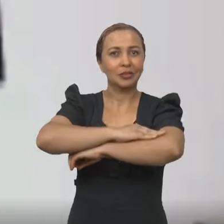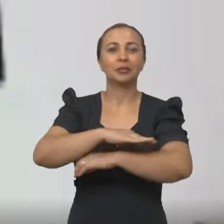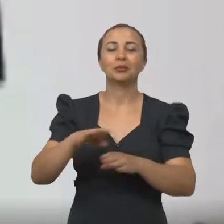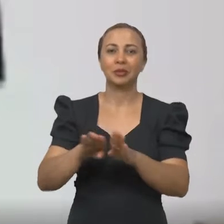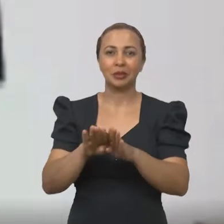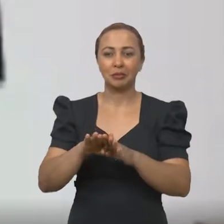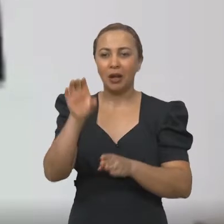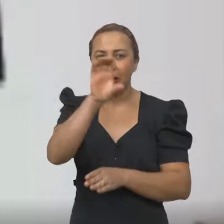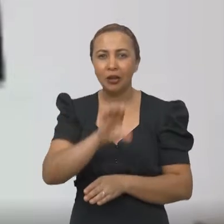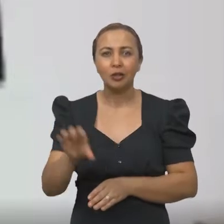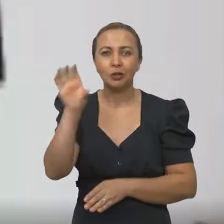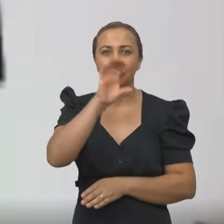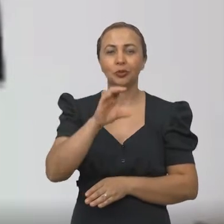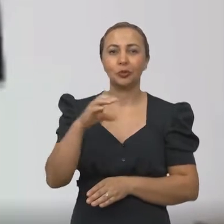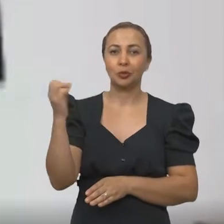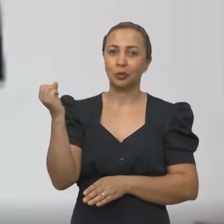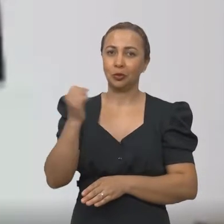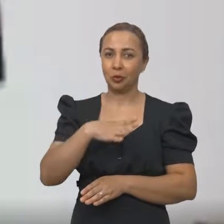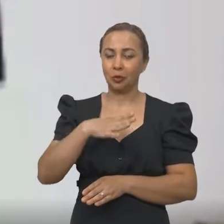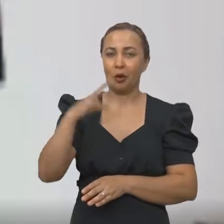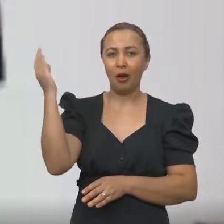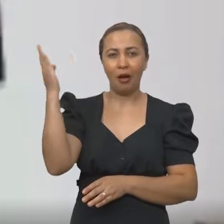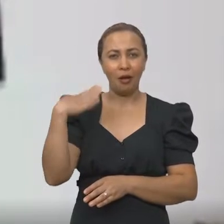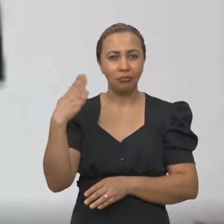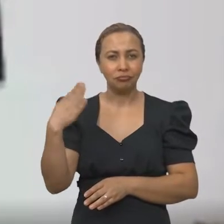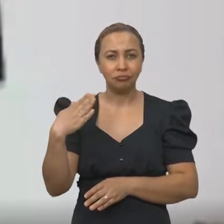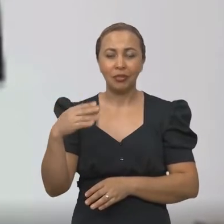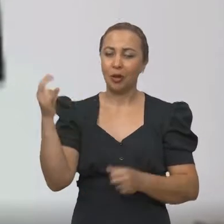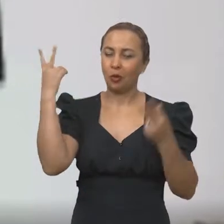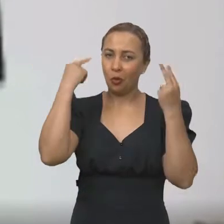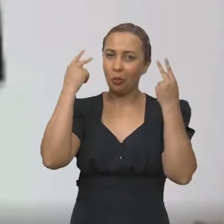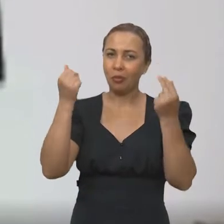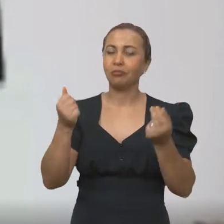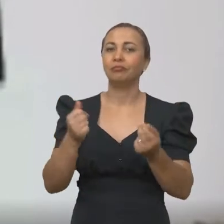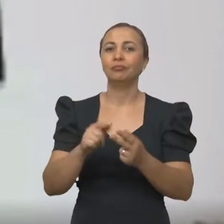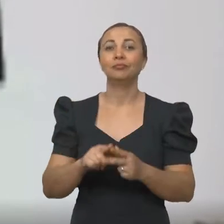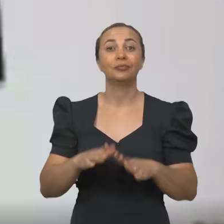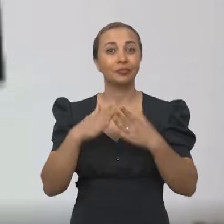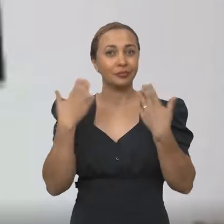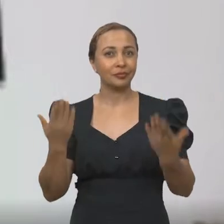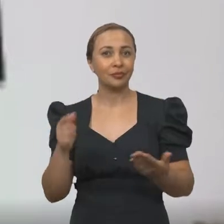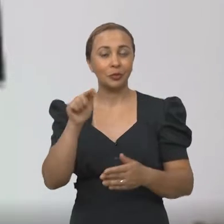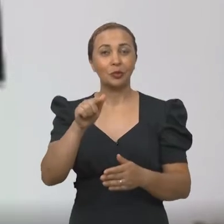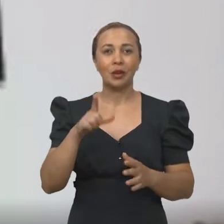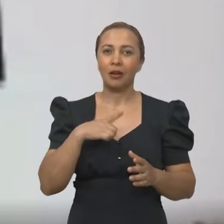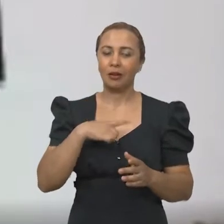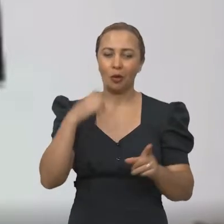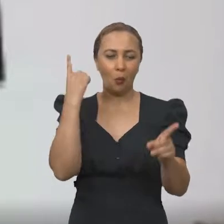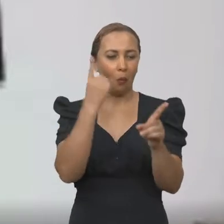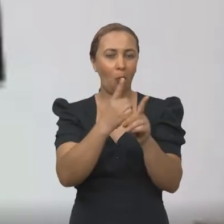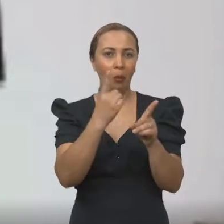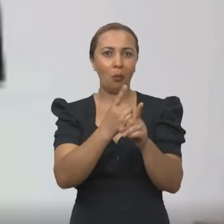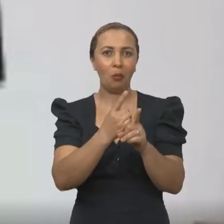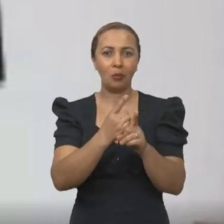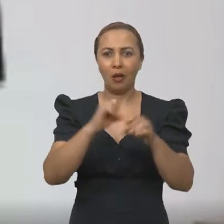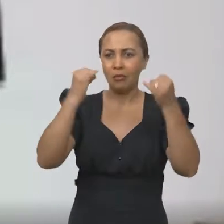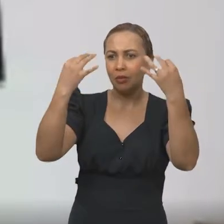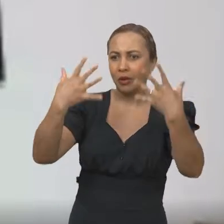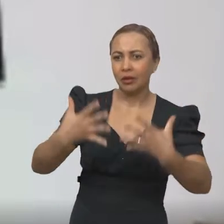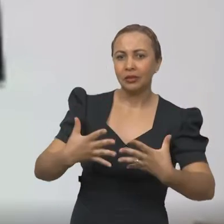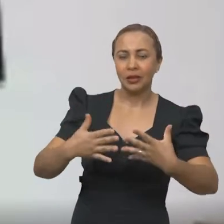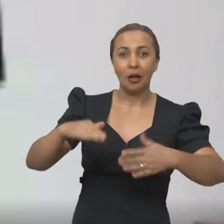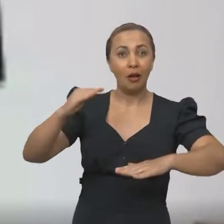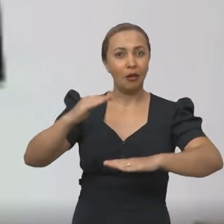em especial dos anuros em regiões neotropicais, são muito comuns, né? Então, você tem descobertas